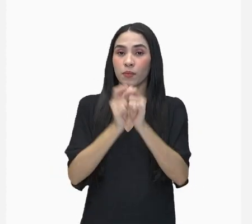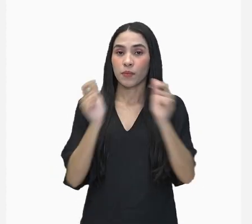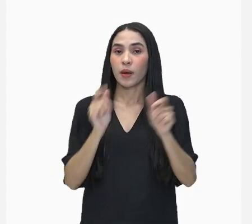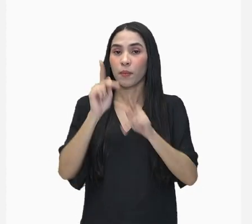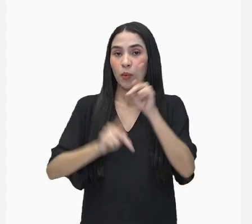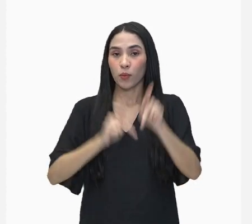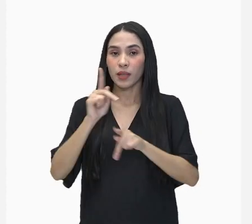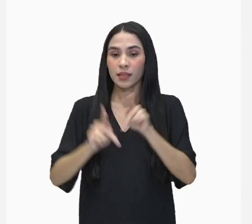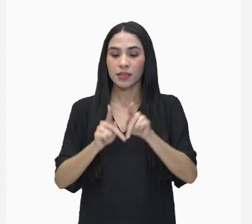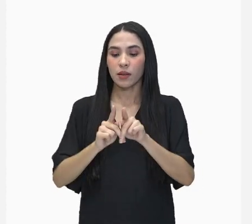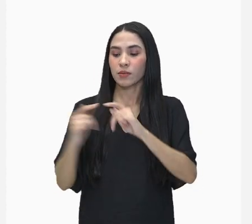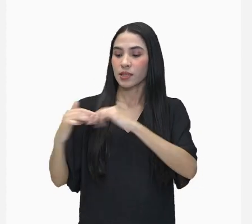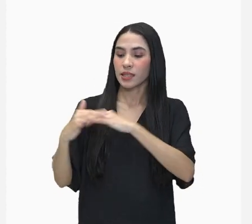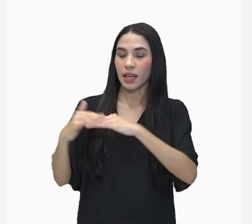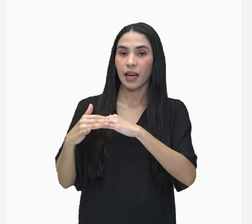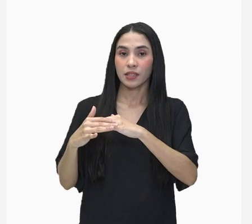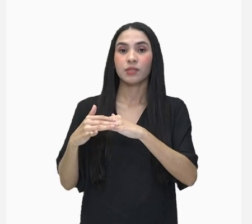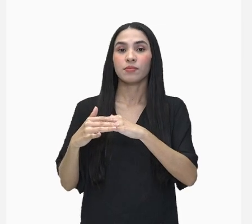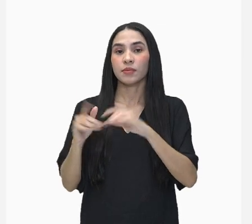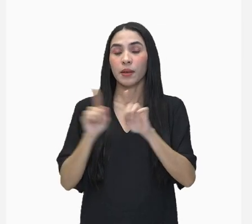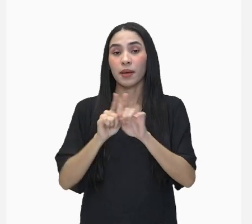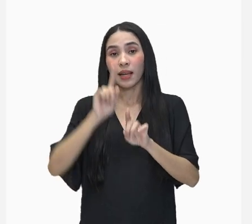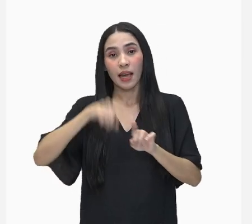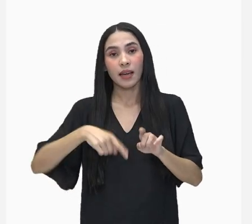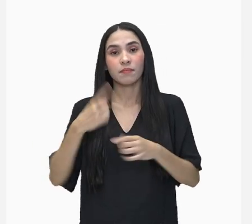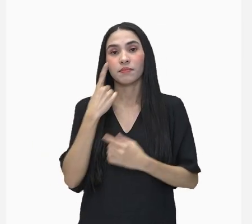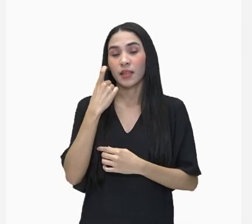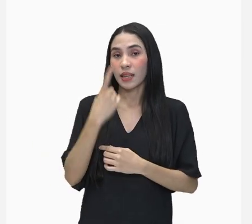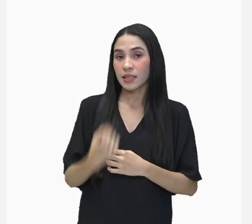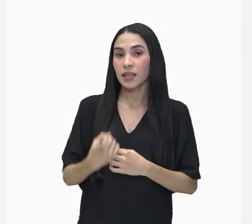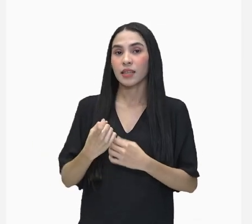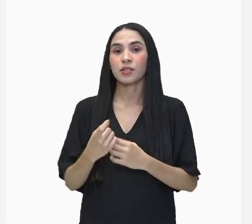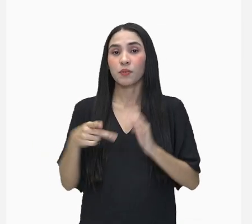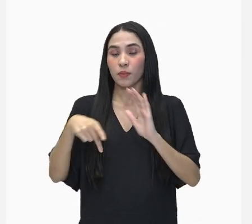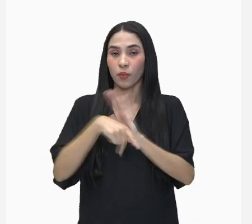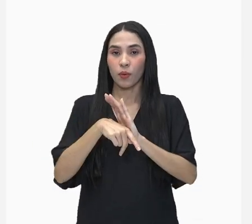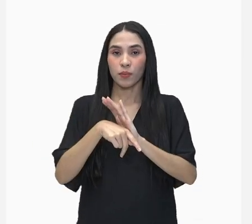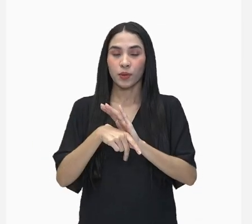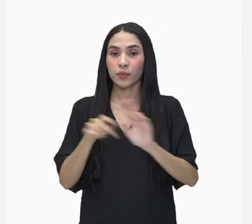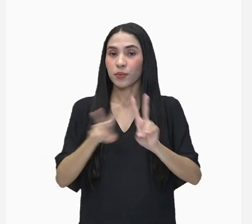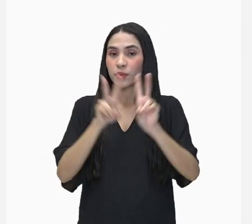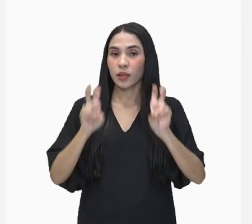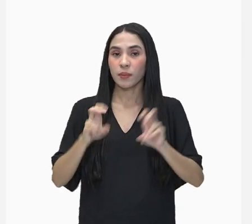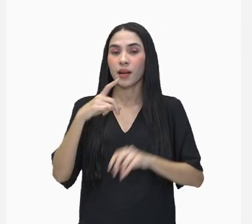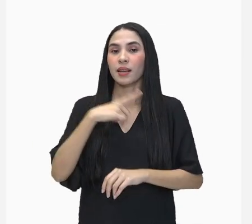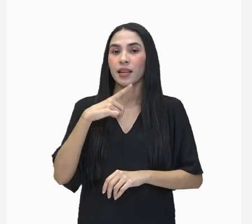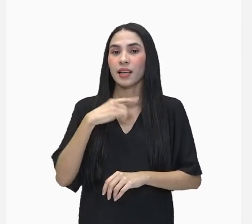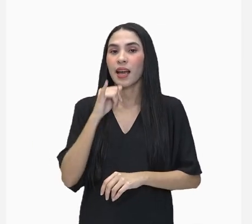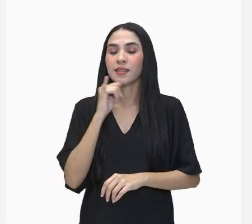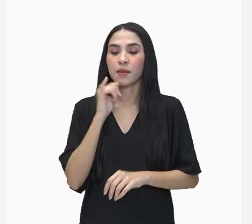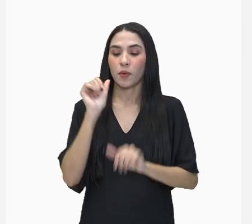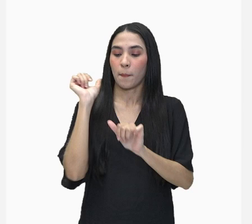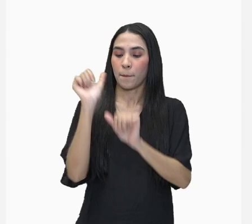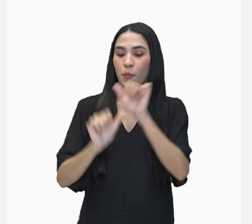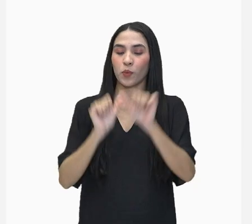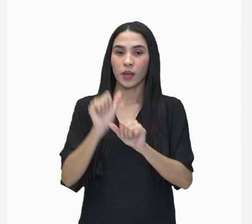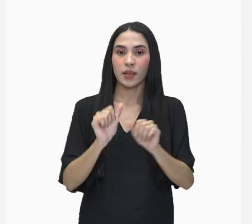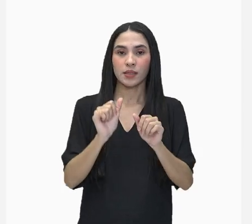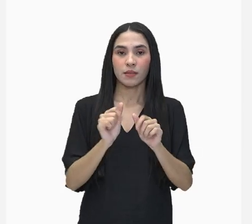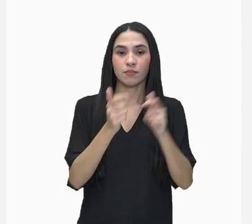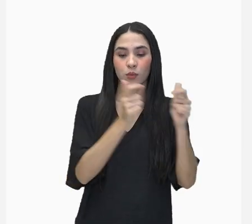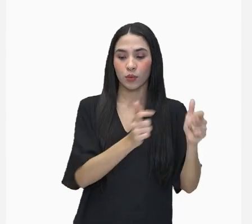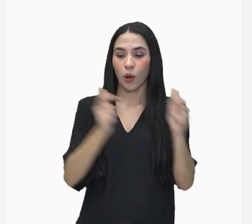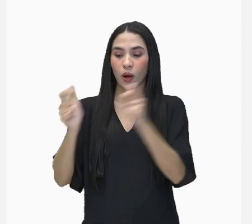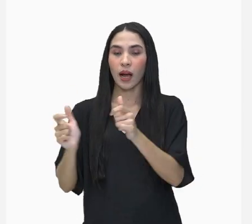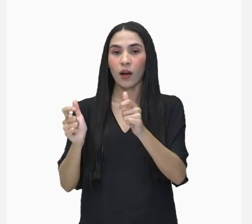as cidades, que é um aspecto bem característico aí da urbanização, que consiste nessa migração, nesse movimento